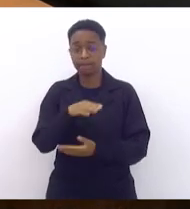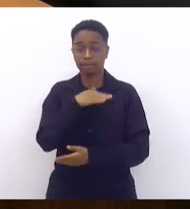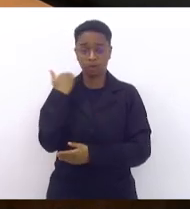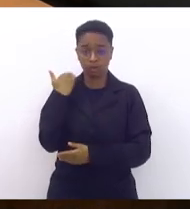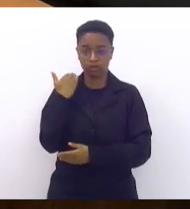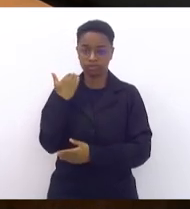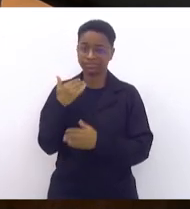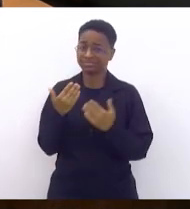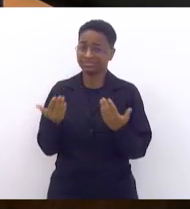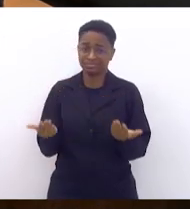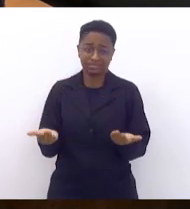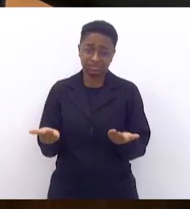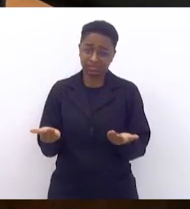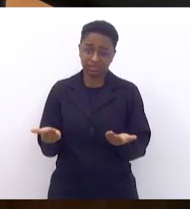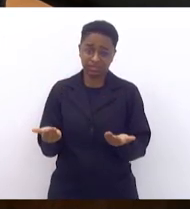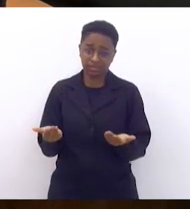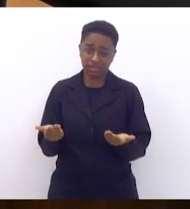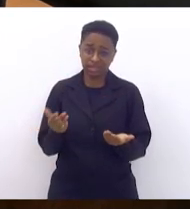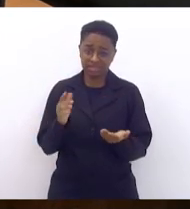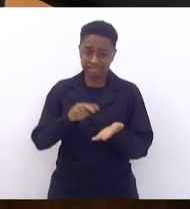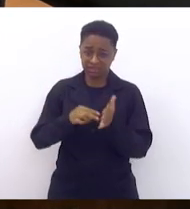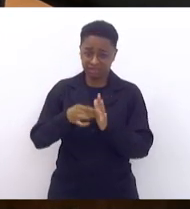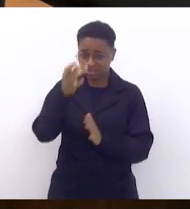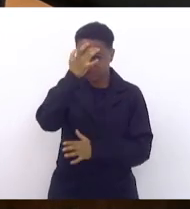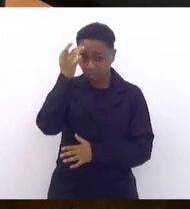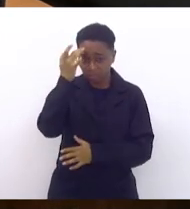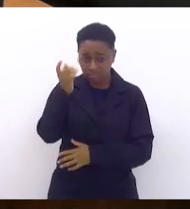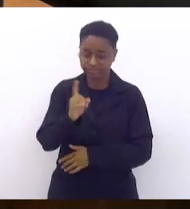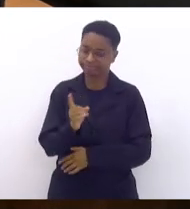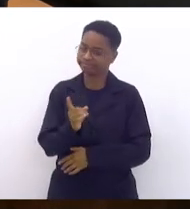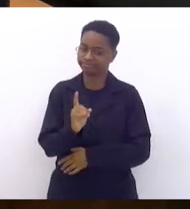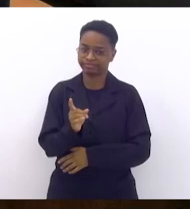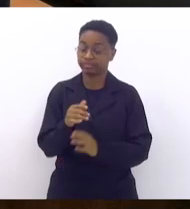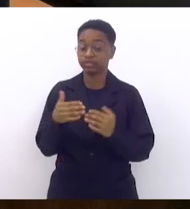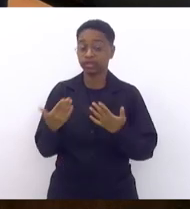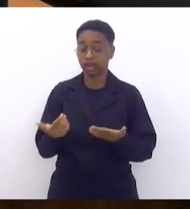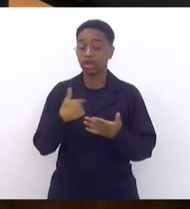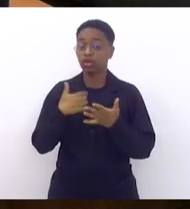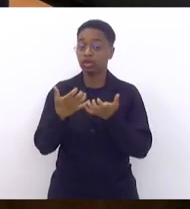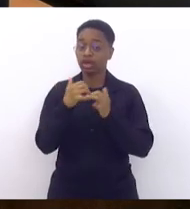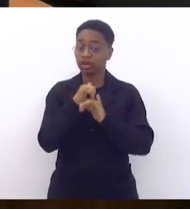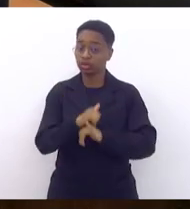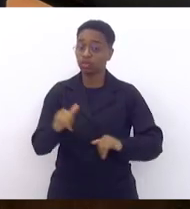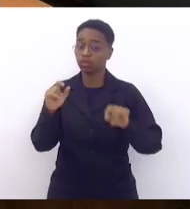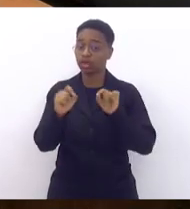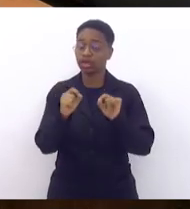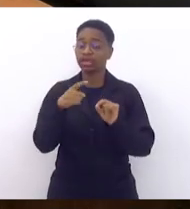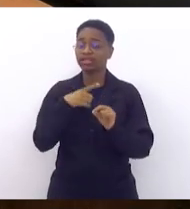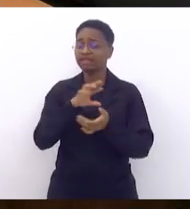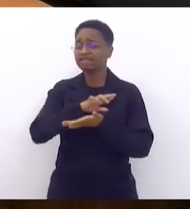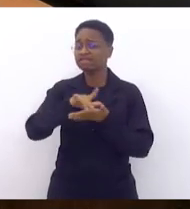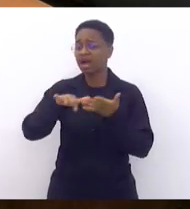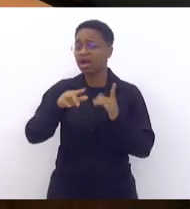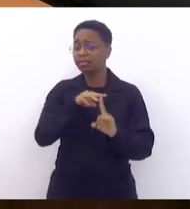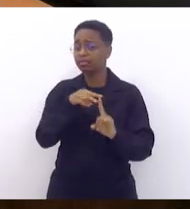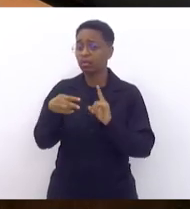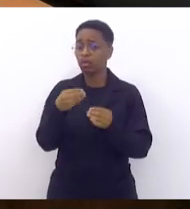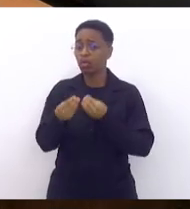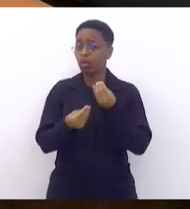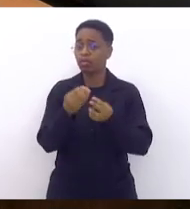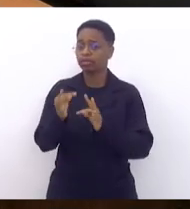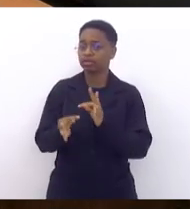isso não é essa saúde mental. Muito bem. O que eu quero dizer é que há várias concepções de como tratar